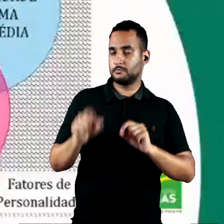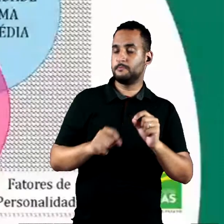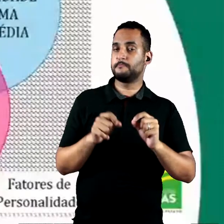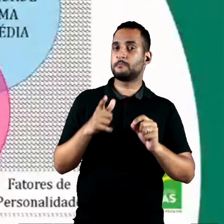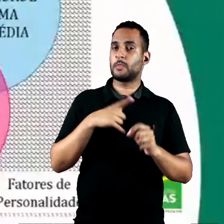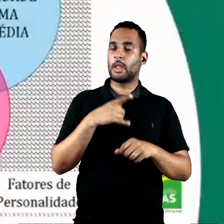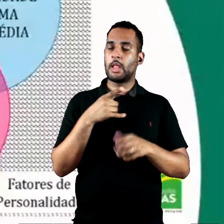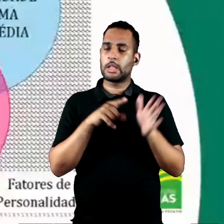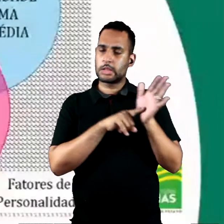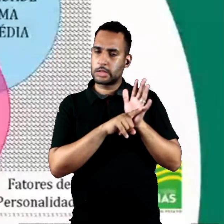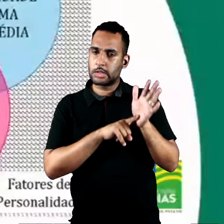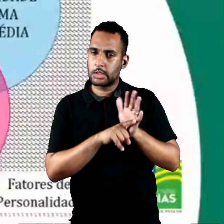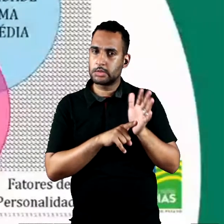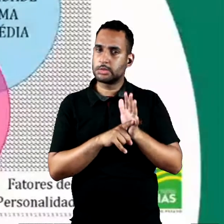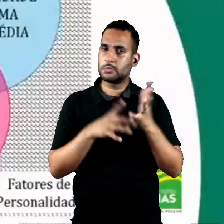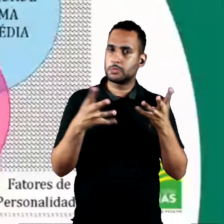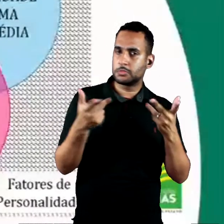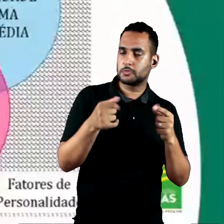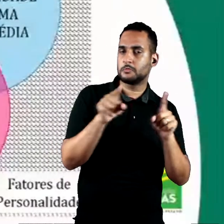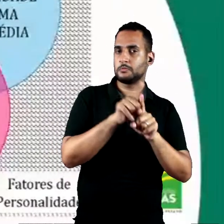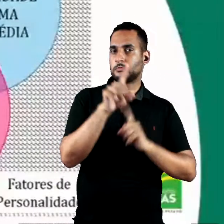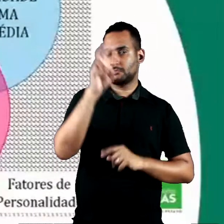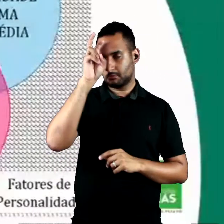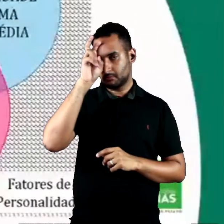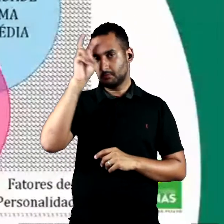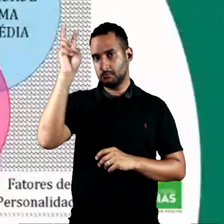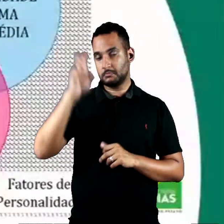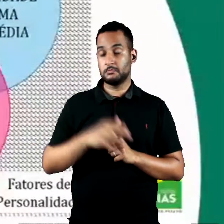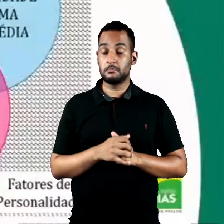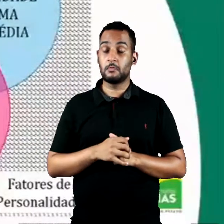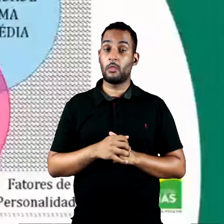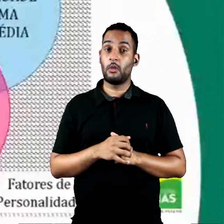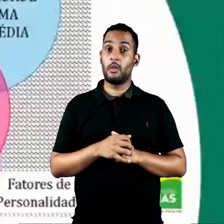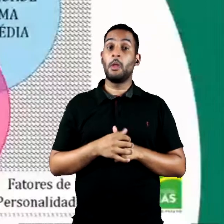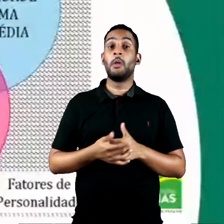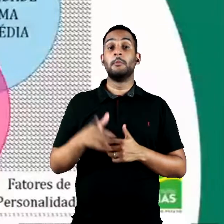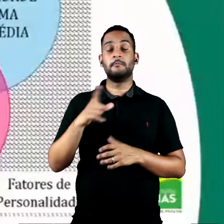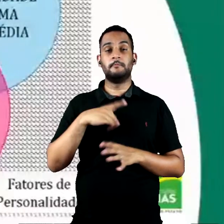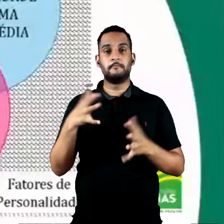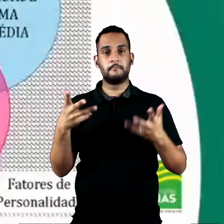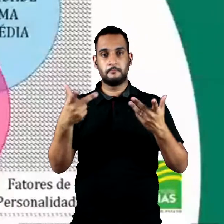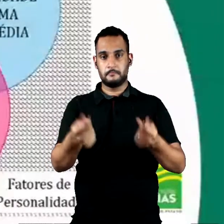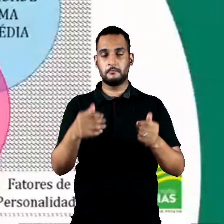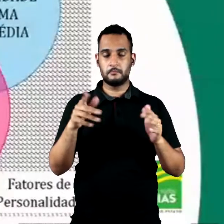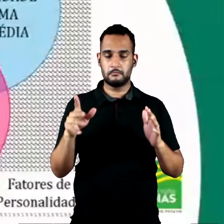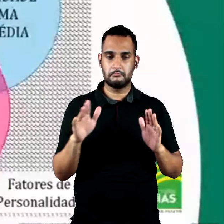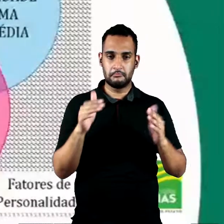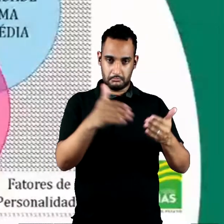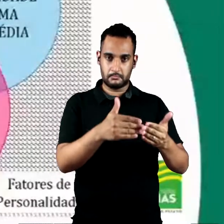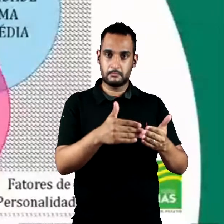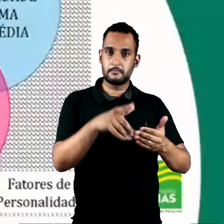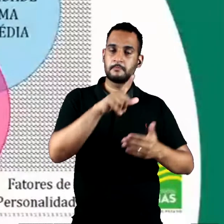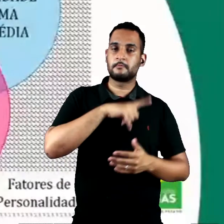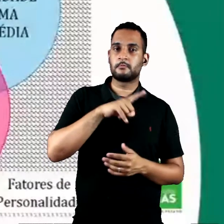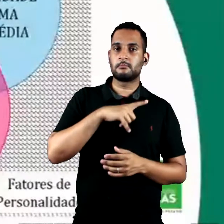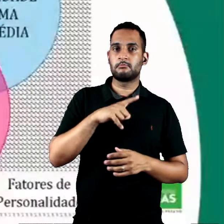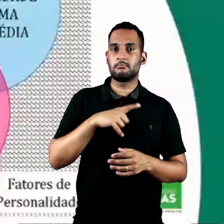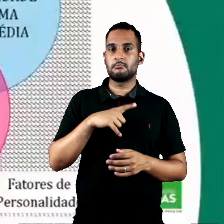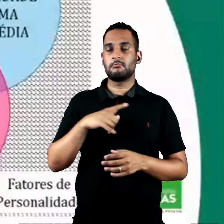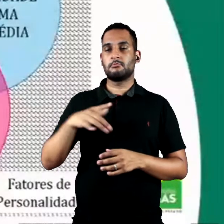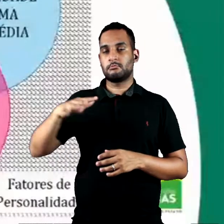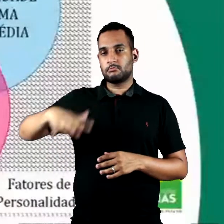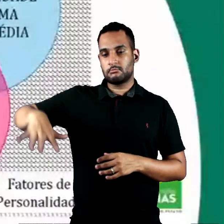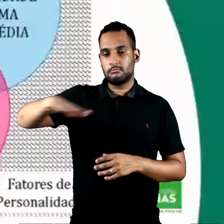e de inteligência. As habilidades específicas consistem na habilidade de aplicar várias